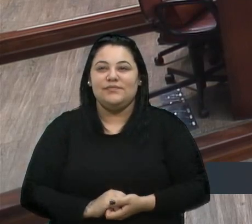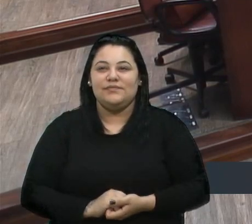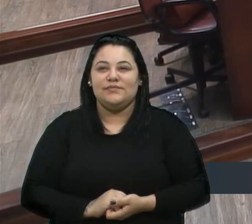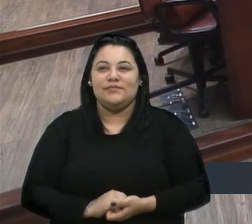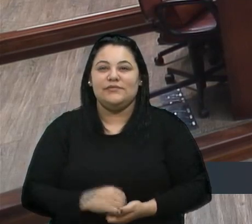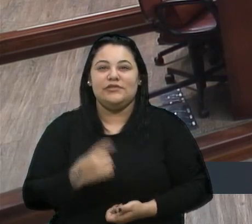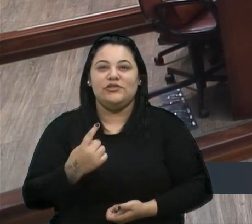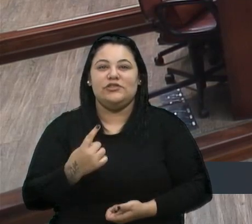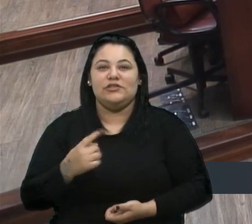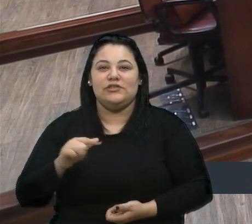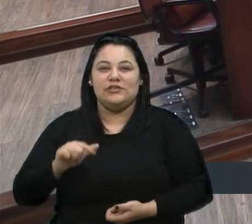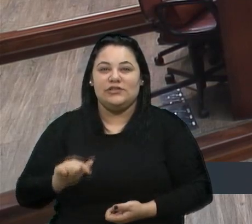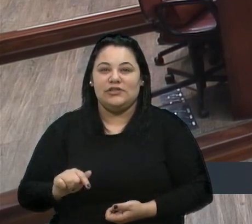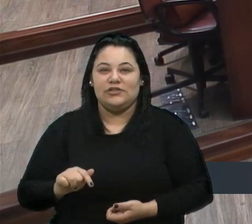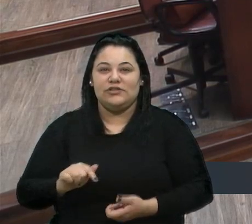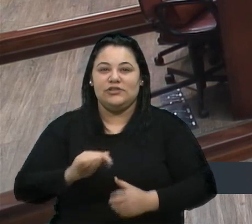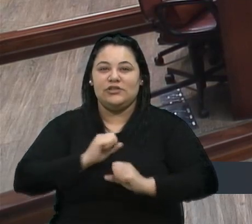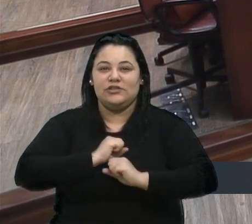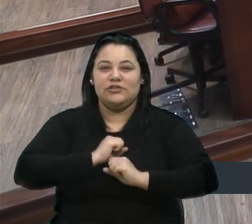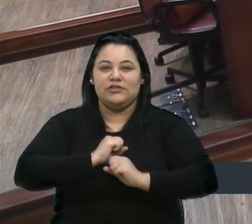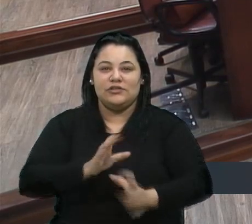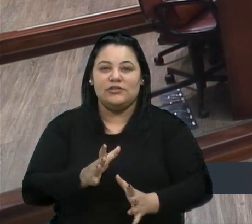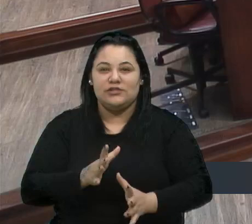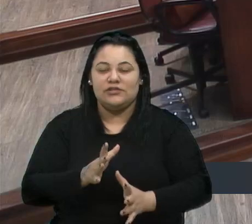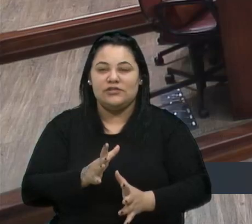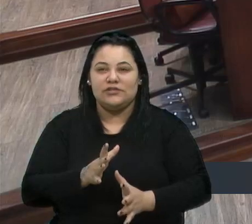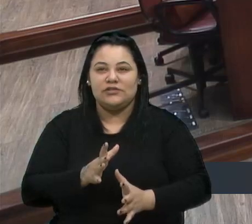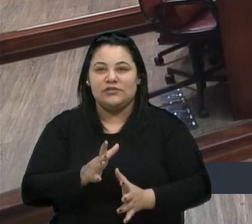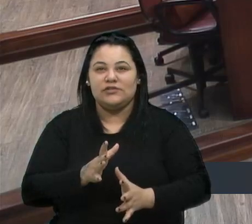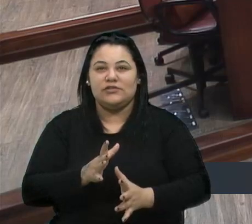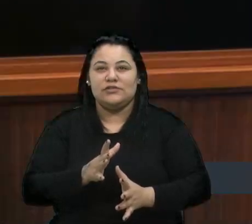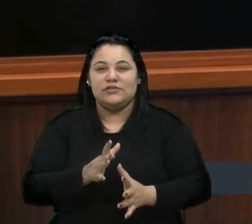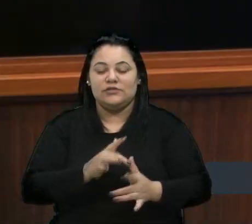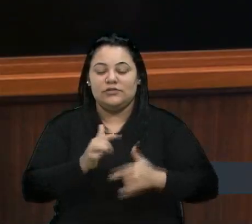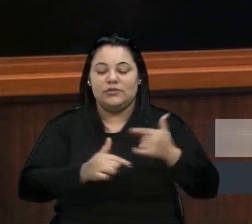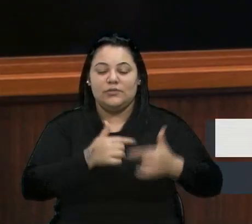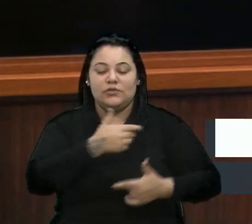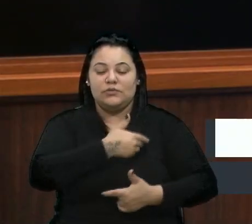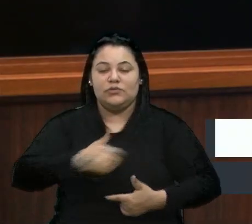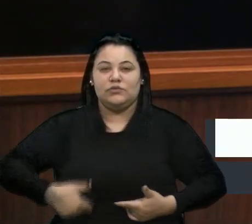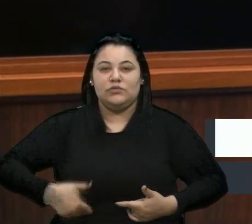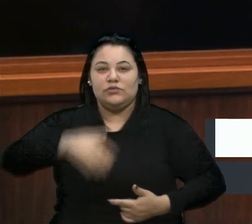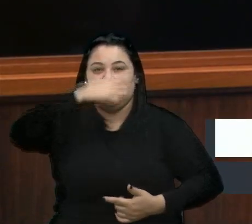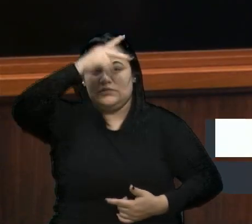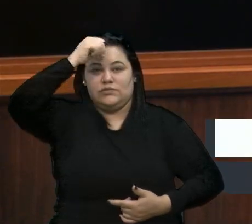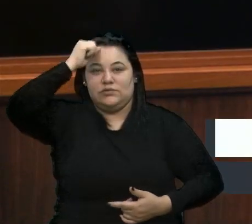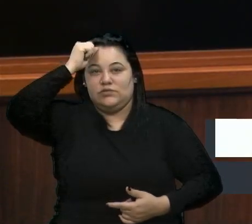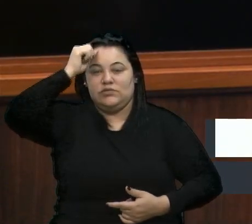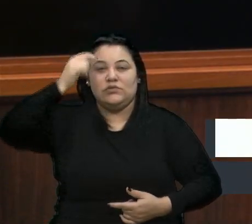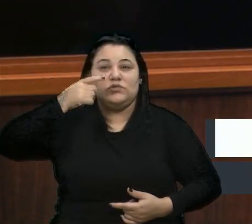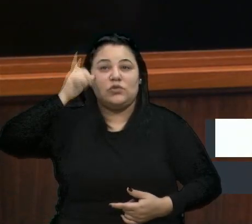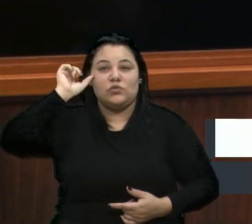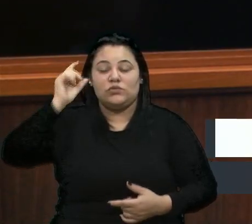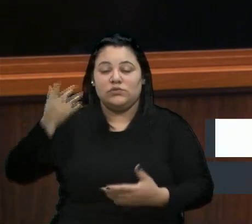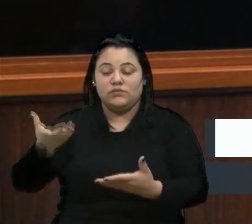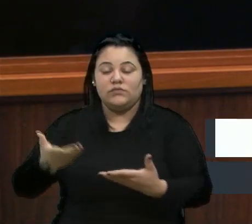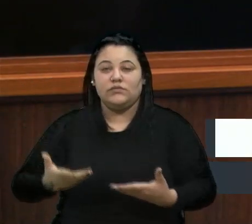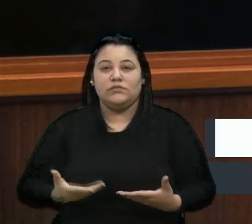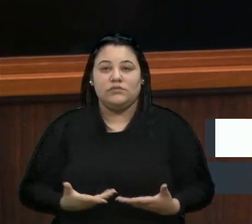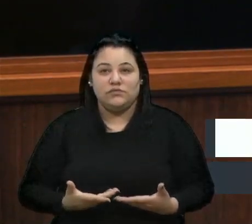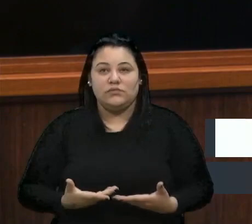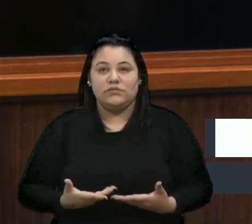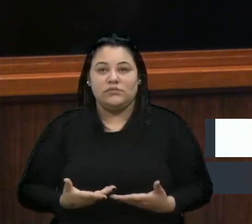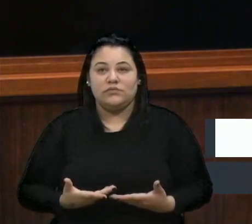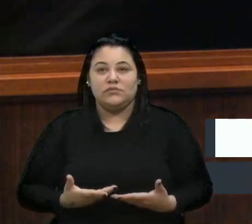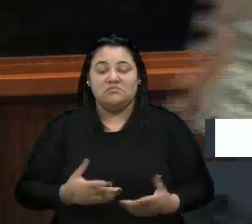às 17 iniciativas do Serviço Público Municipal que ontem receberam